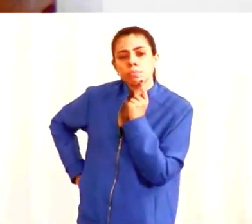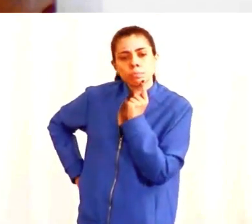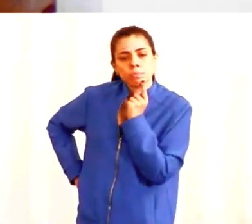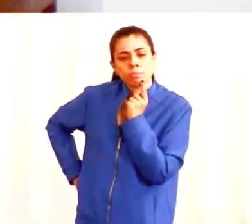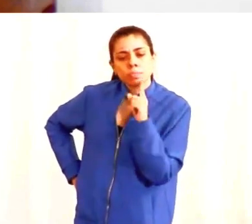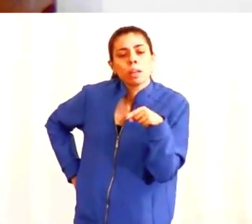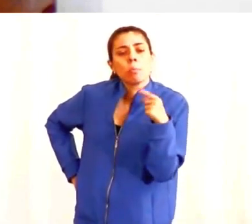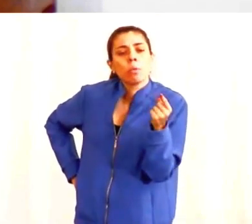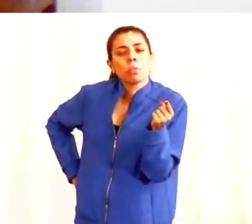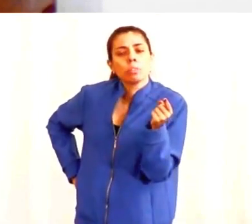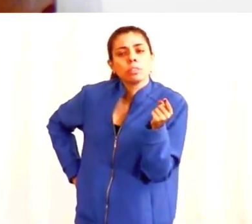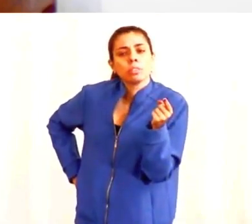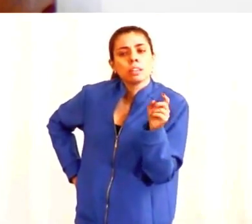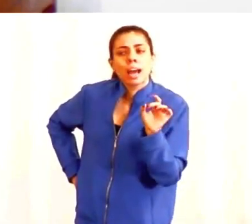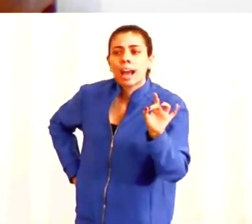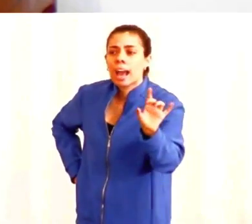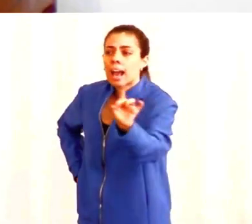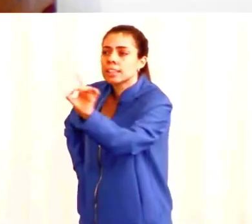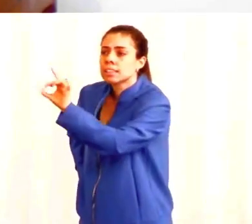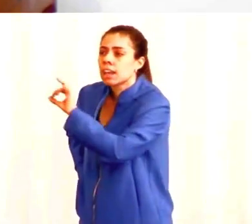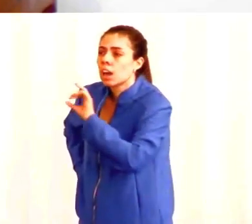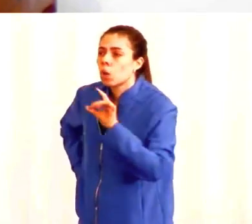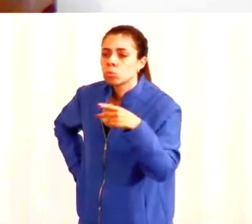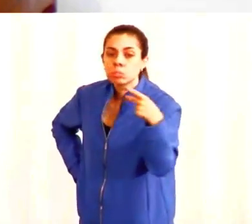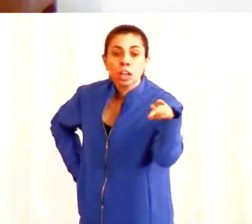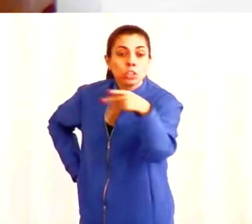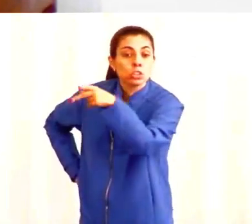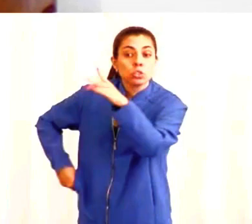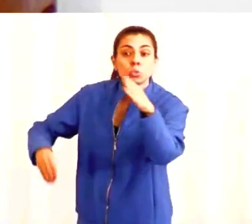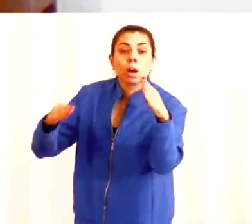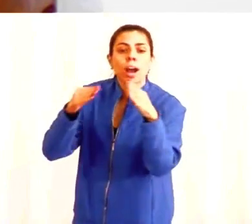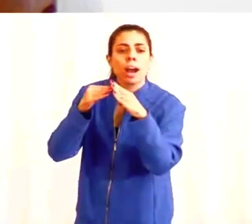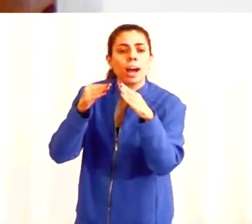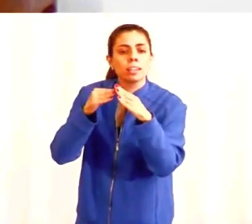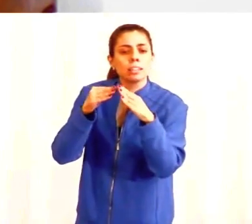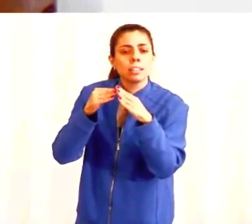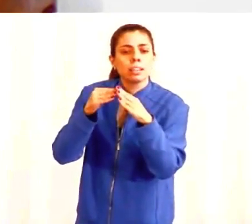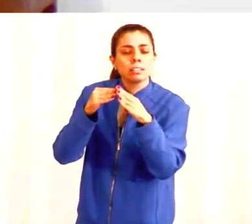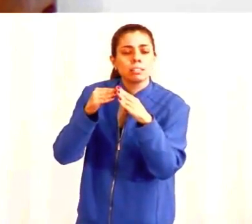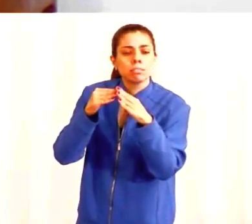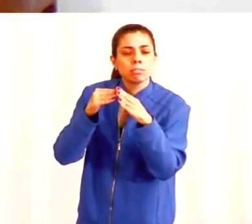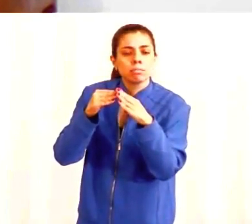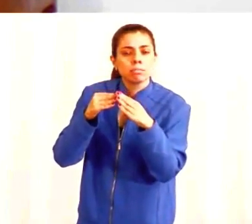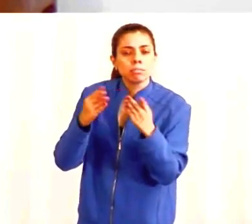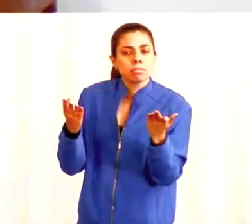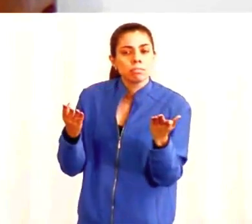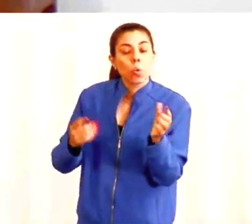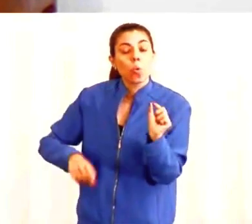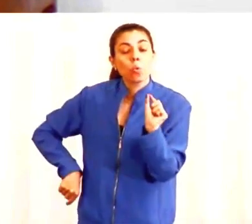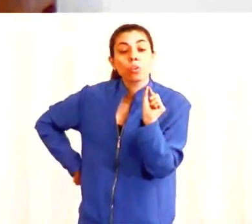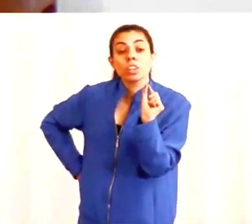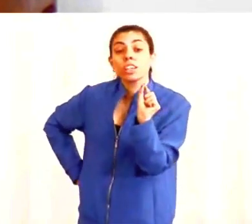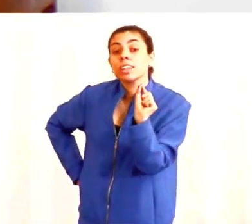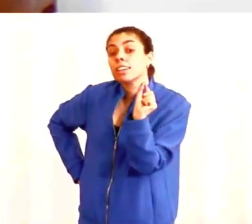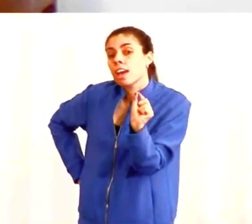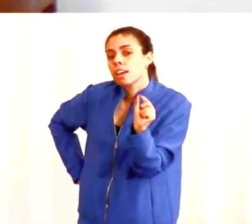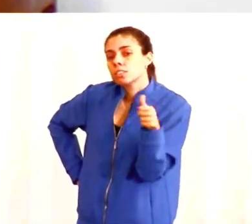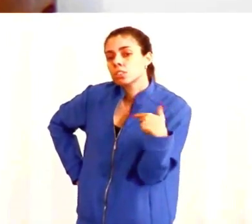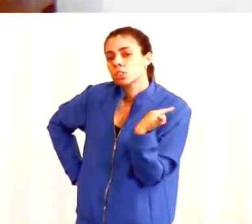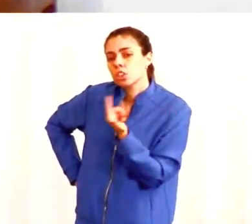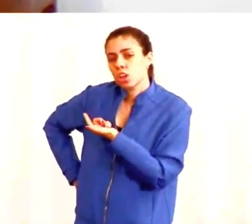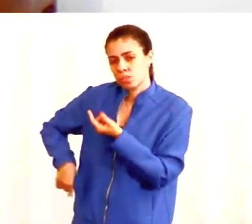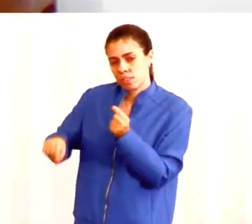Páscoa? Se a nossa mente não for uma mente consagrada ao Senhor, nós vamos fazer muitas coisas, menos procurar alguém